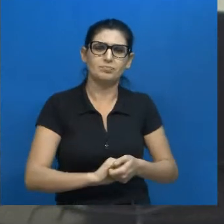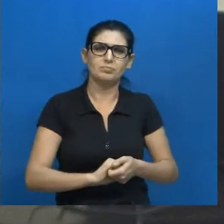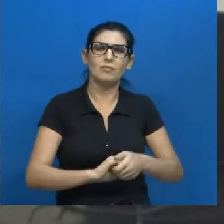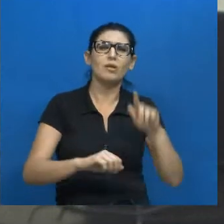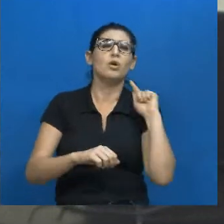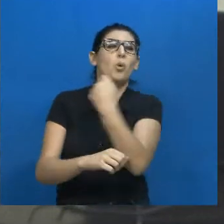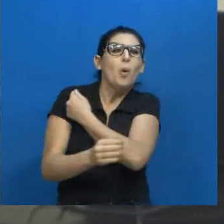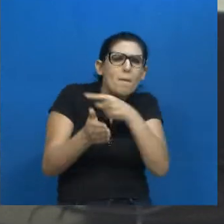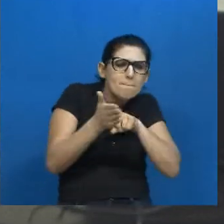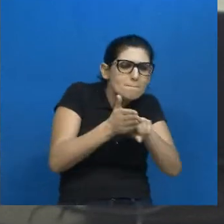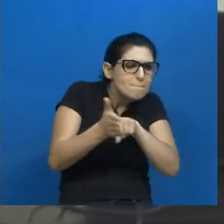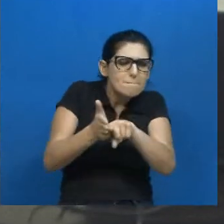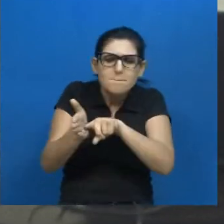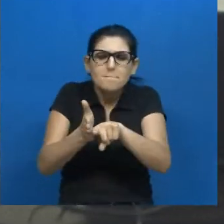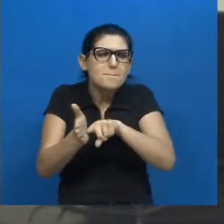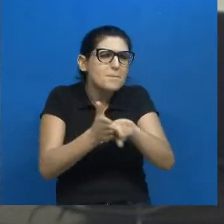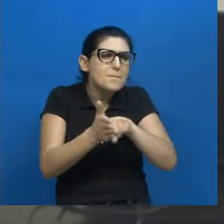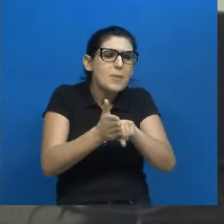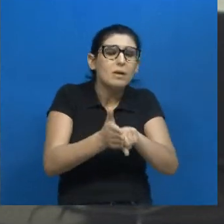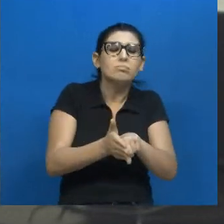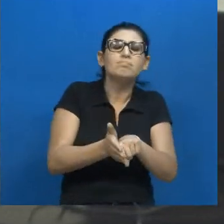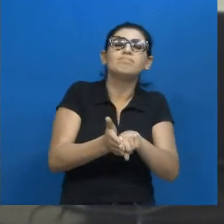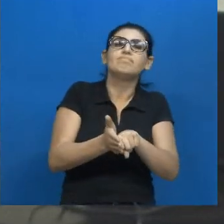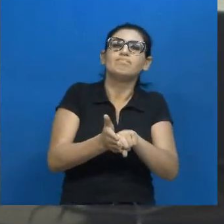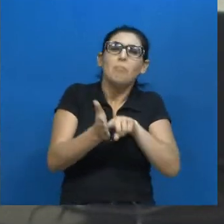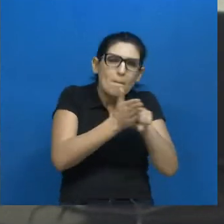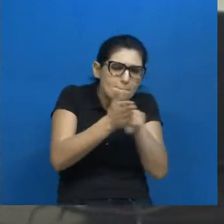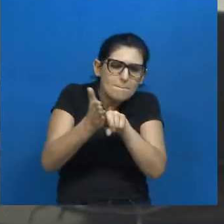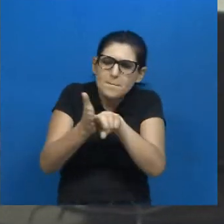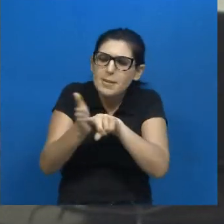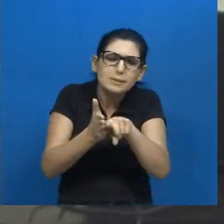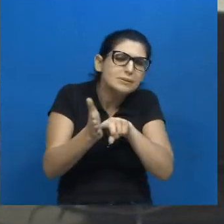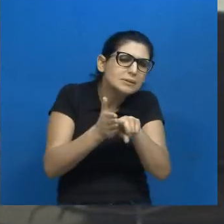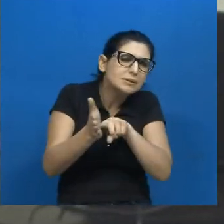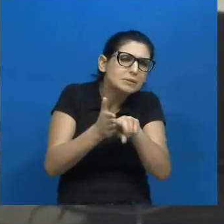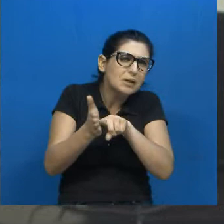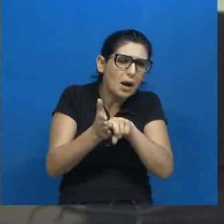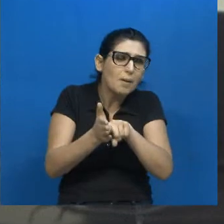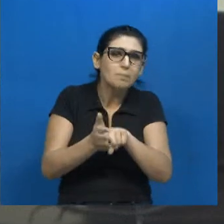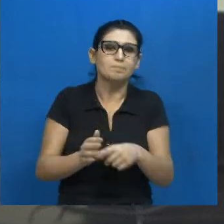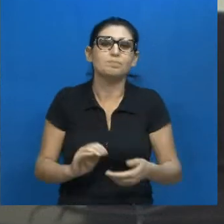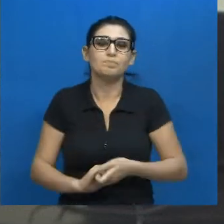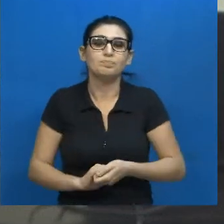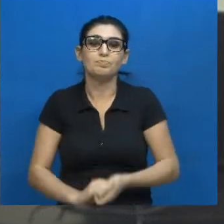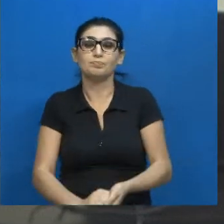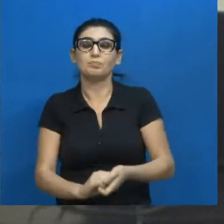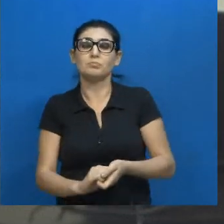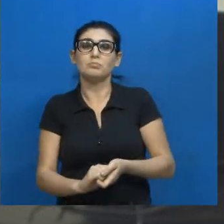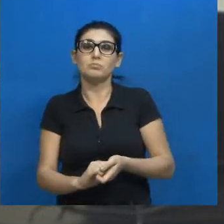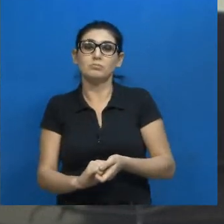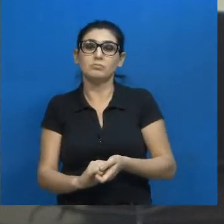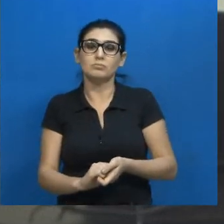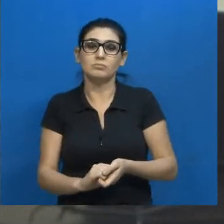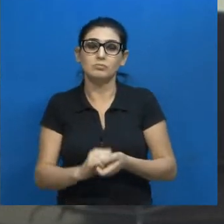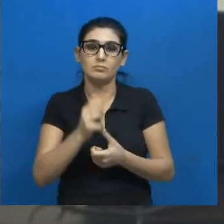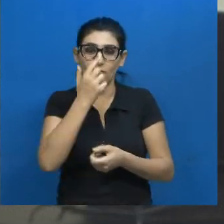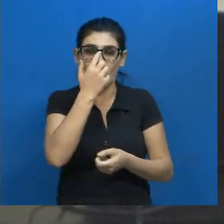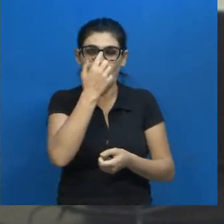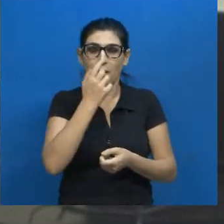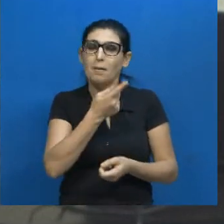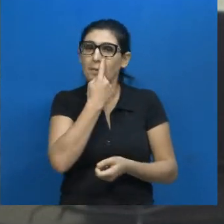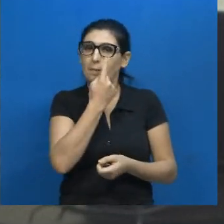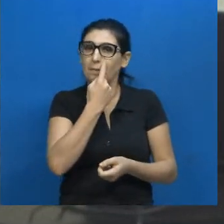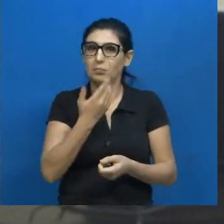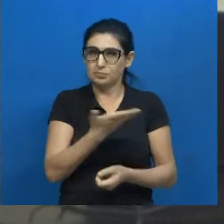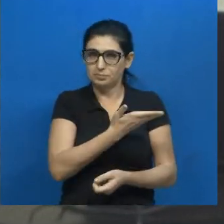e fomos atrás para estudar. Esse estudo aqui, mostrando no primeiro slide, o Rafael Júlio... Ele passou rápido. Nós estamos